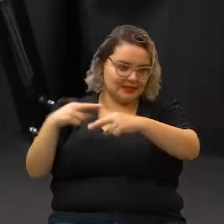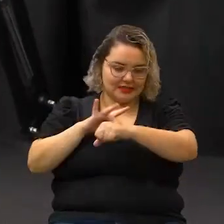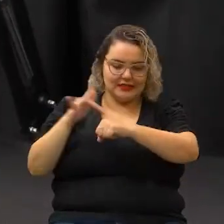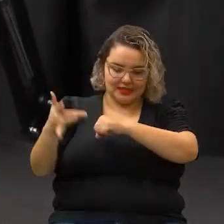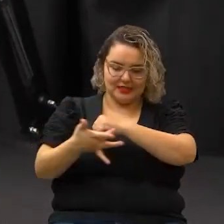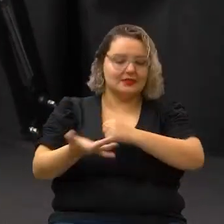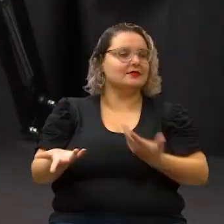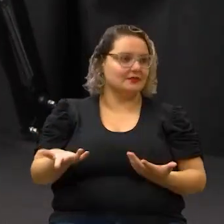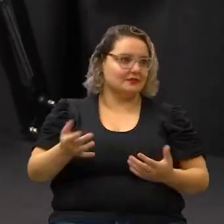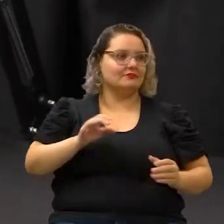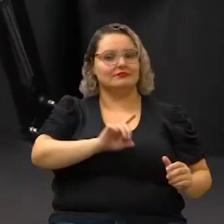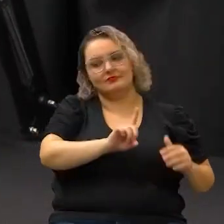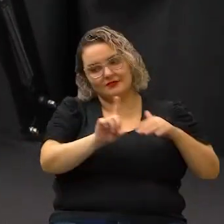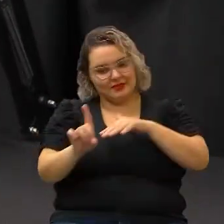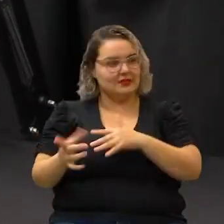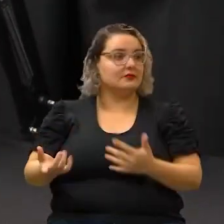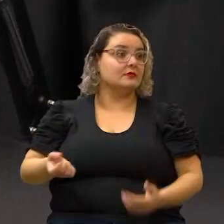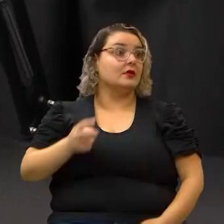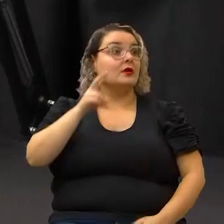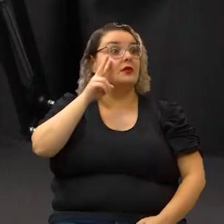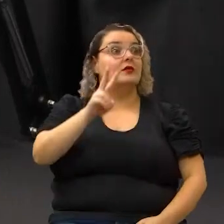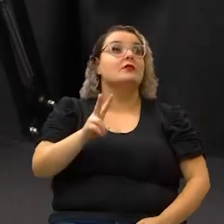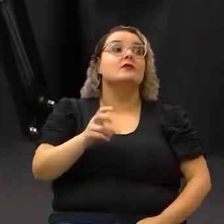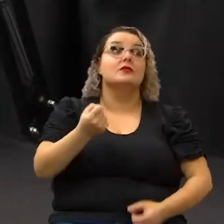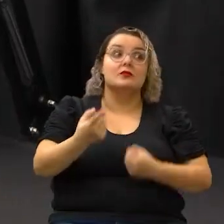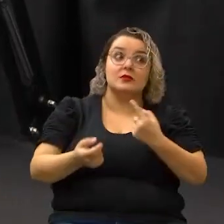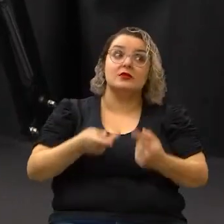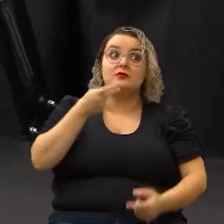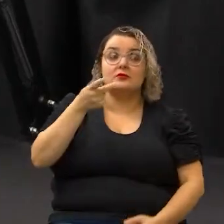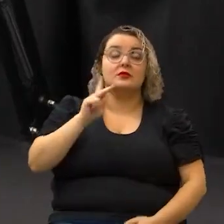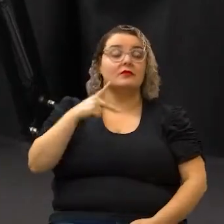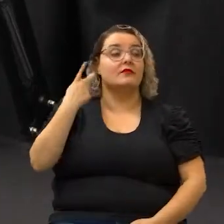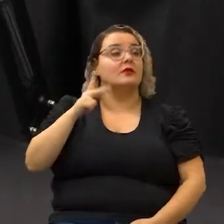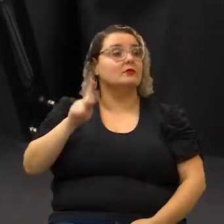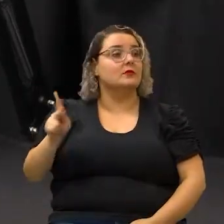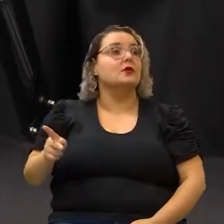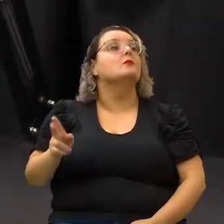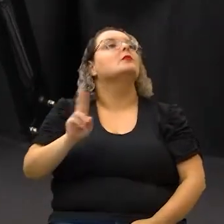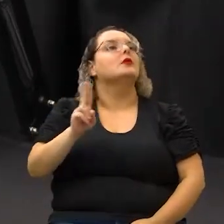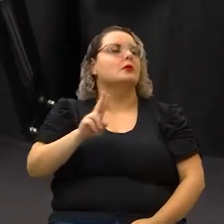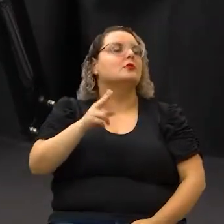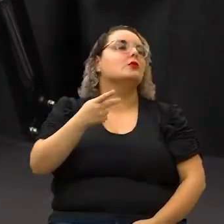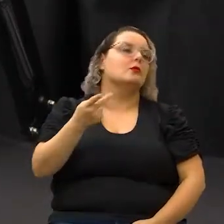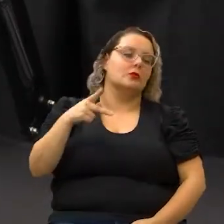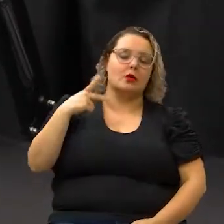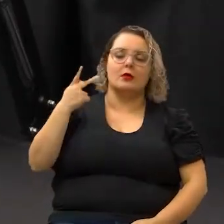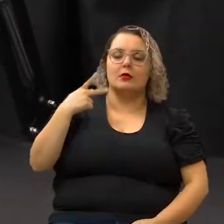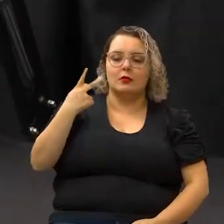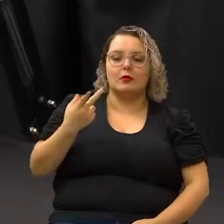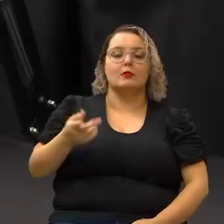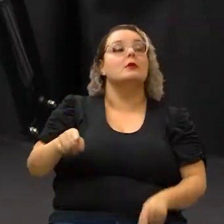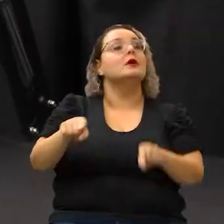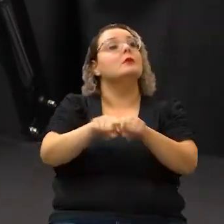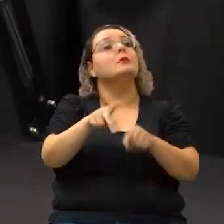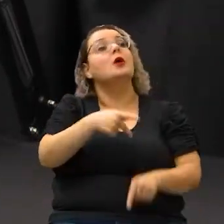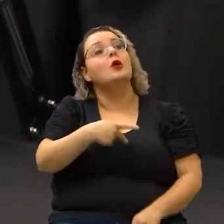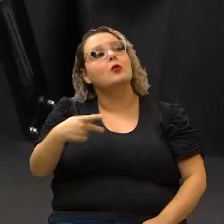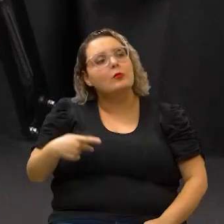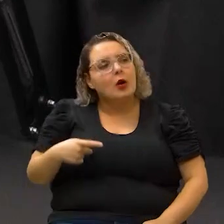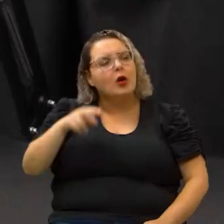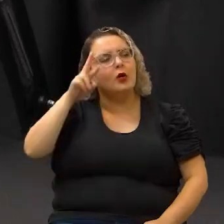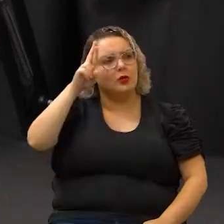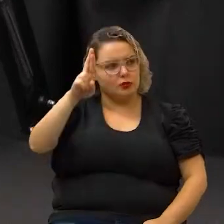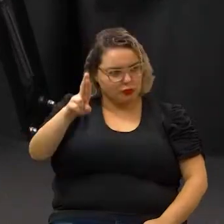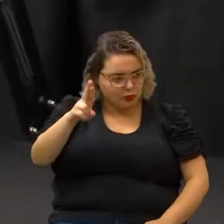sociais, eu vi que também algumas pessoas não o chamam de professor Alberto, a gente conhece pelo nome político, muitas pessoas o chamam de